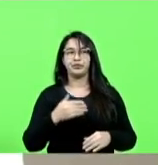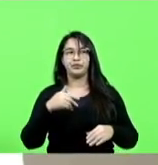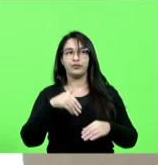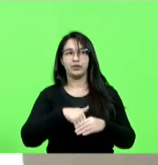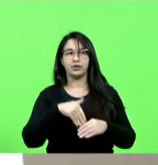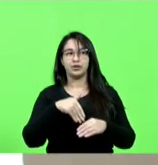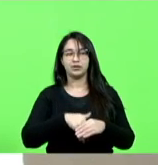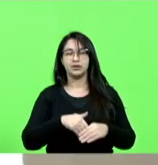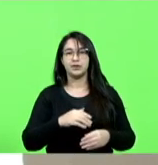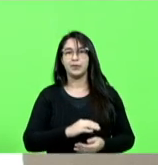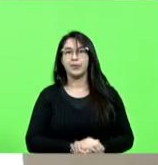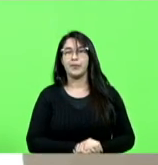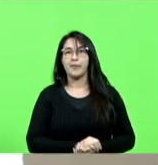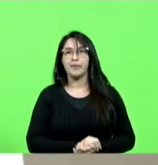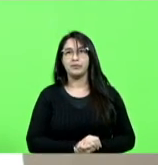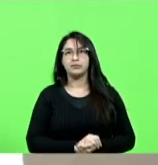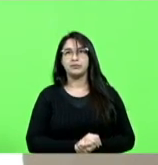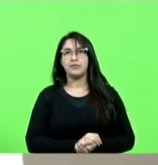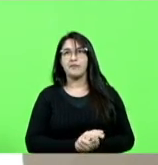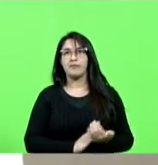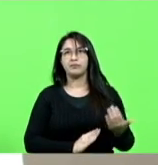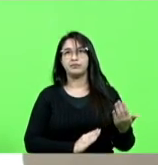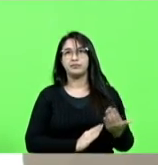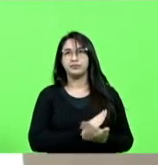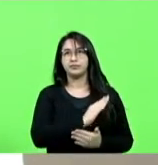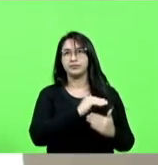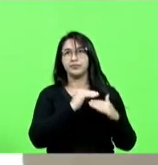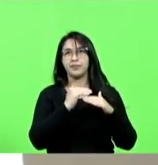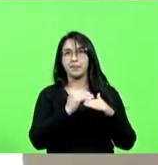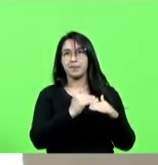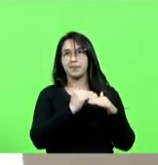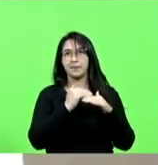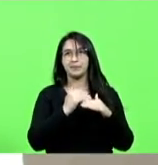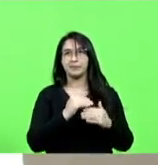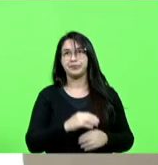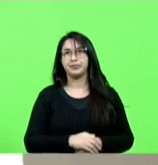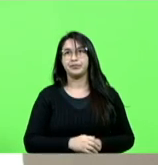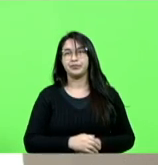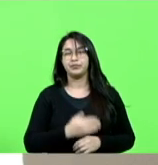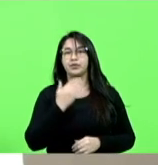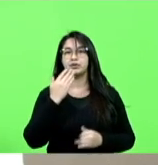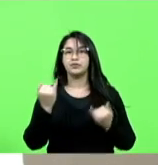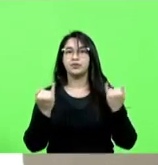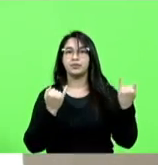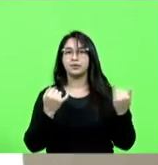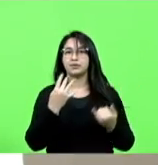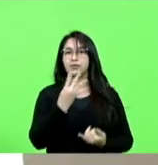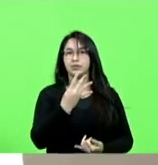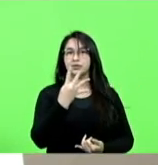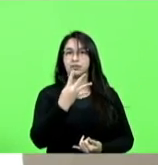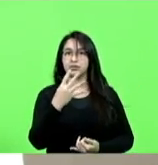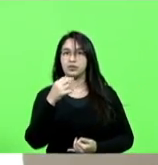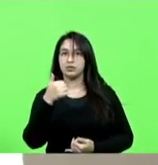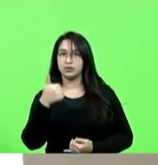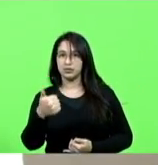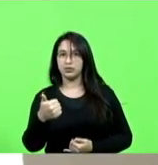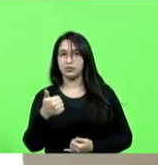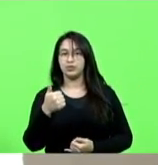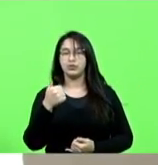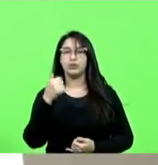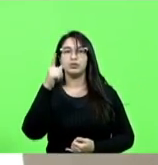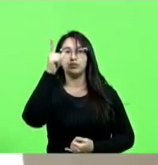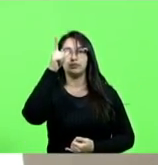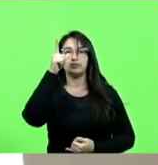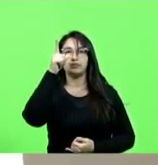votação. Deputados que aprovam, permaneça como se encontra. Aprovado por unanimidade. Pedido de informação 441. Autor deputado Luciane